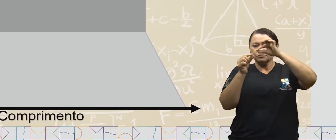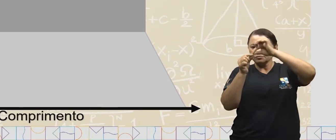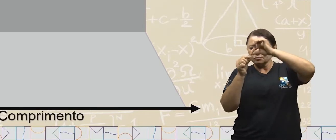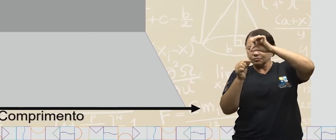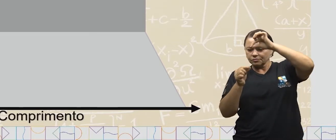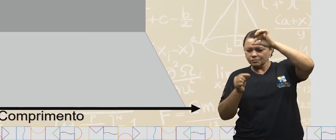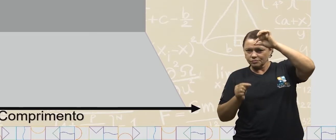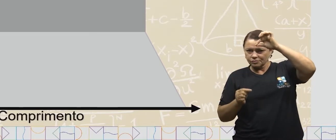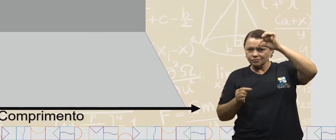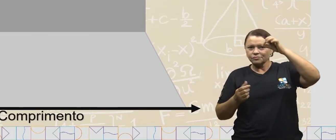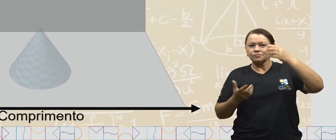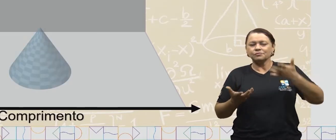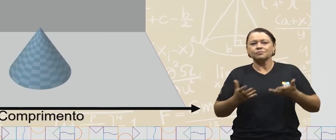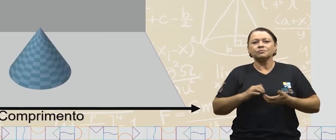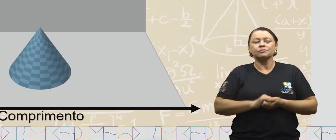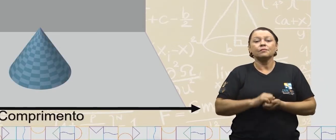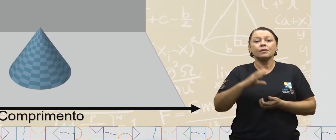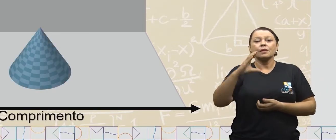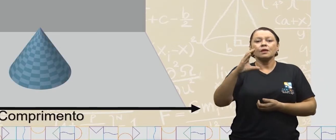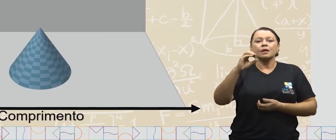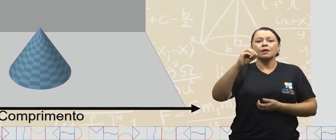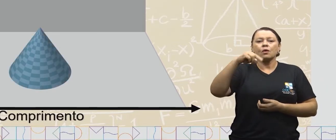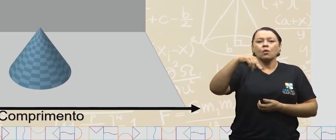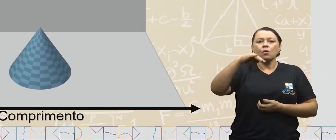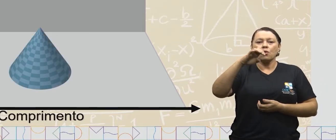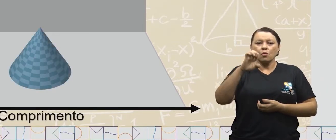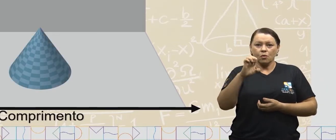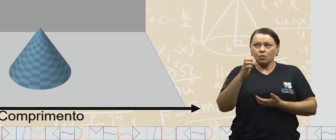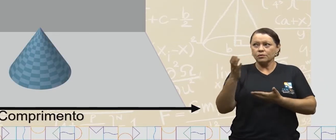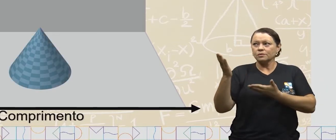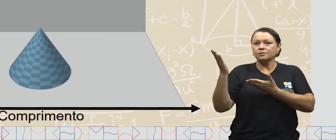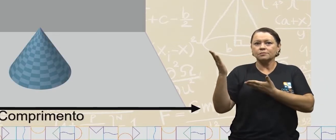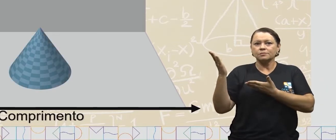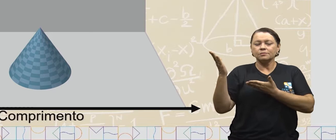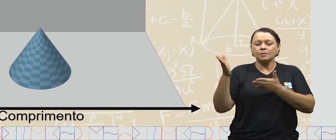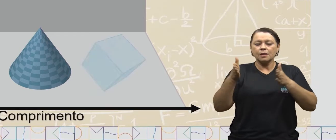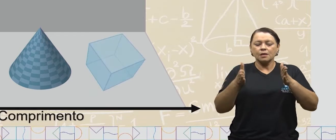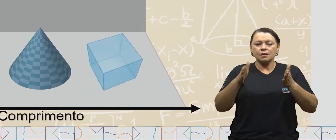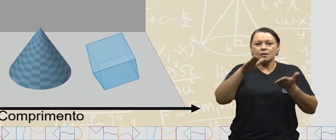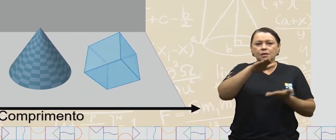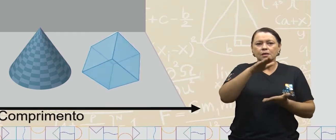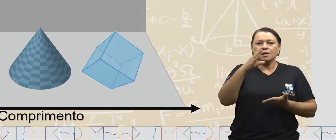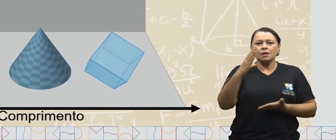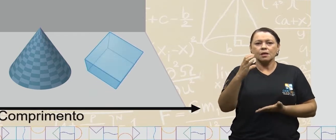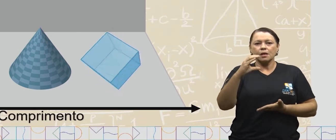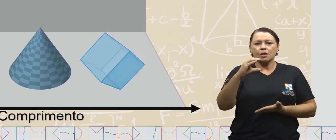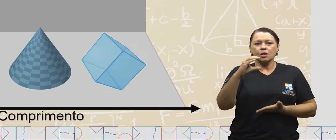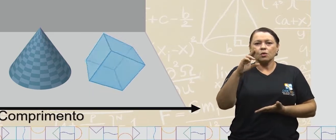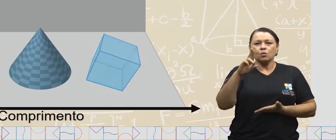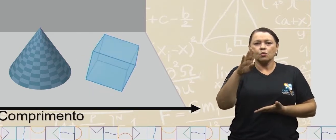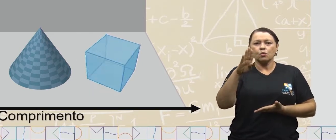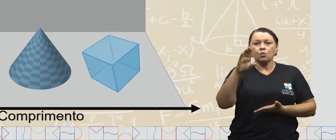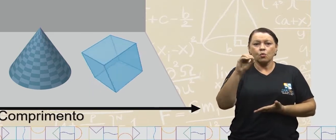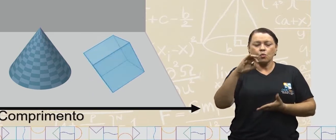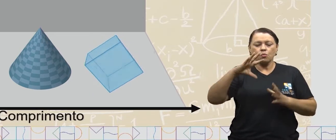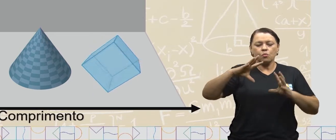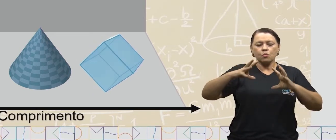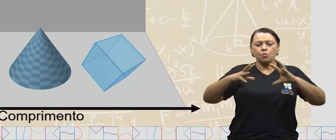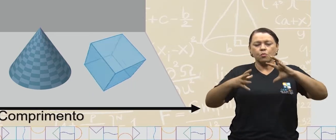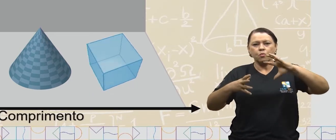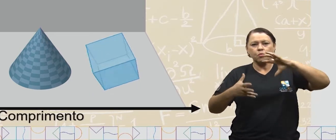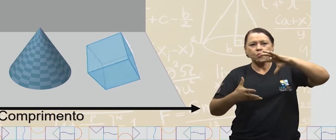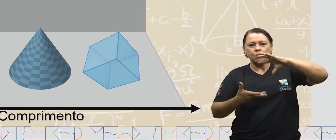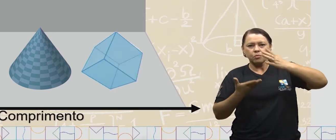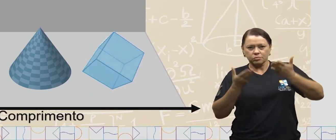profundidade. Temos também um cone. E por último, um cubo em rotação, que pelo